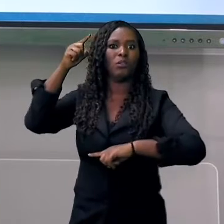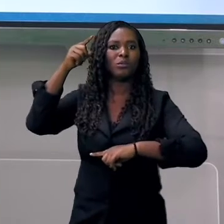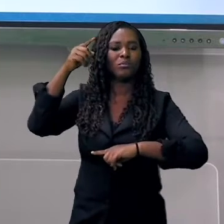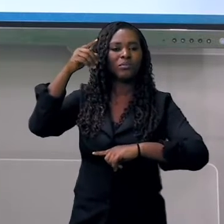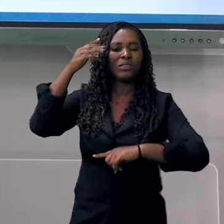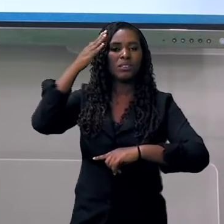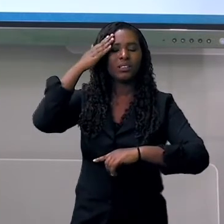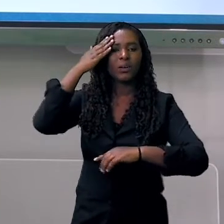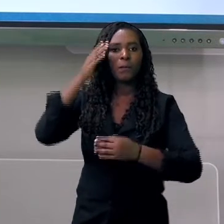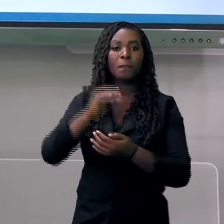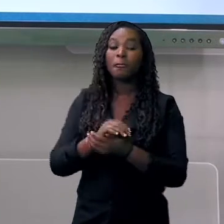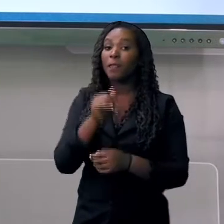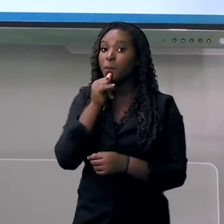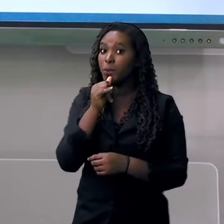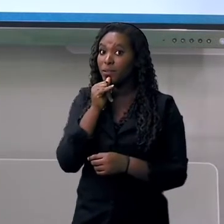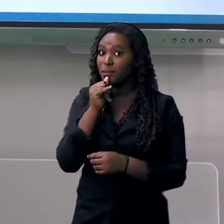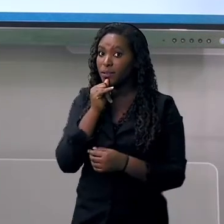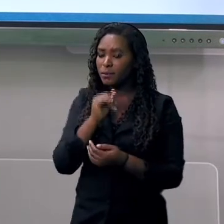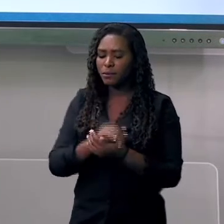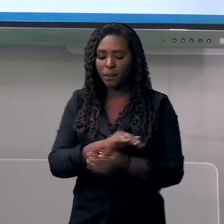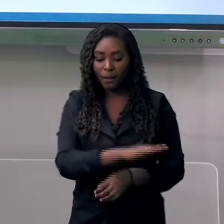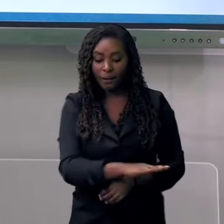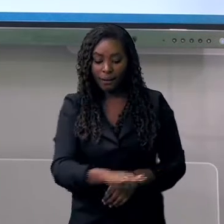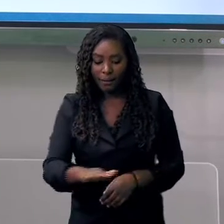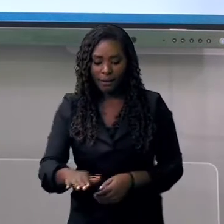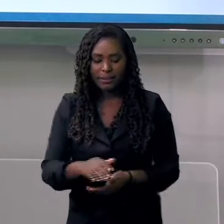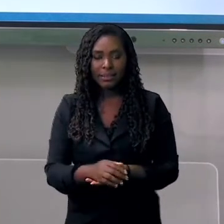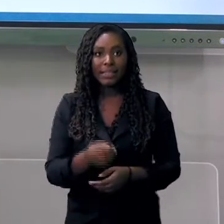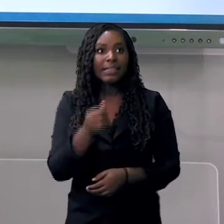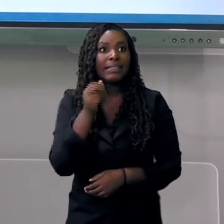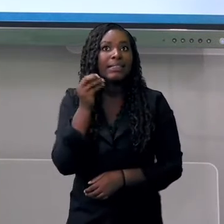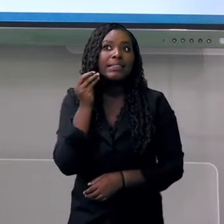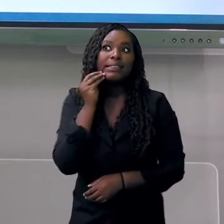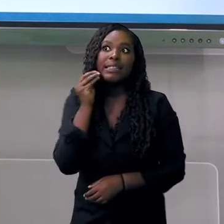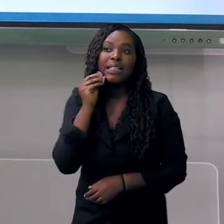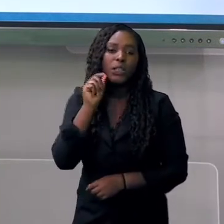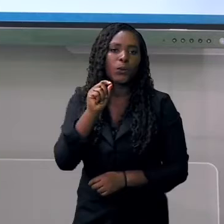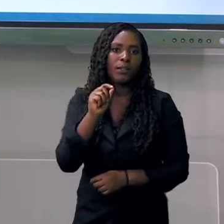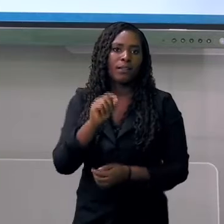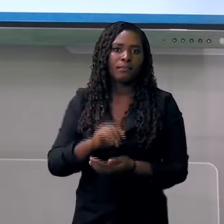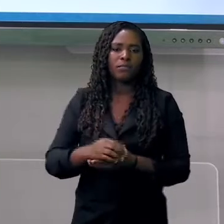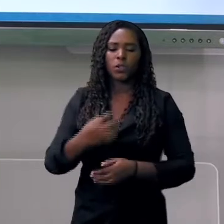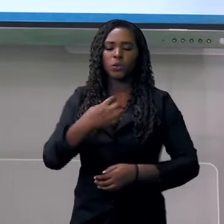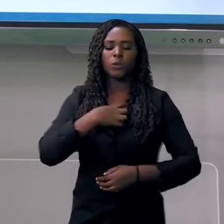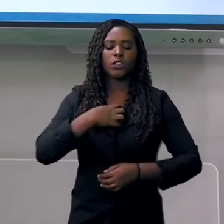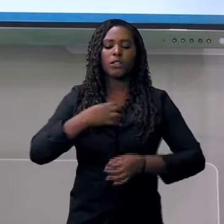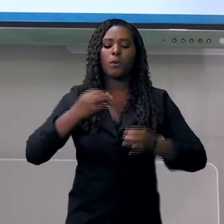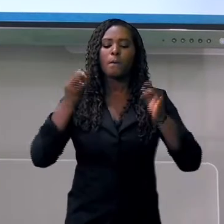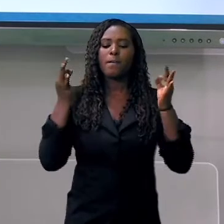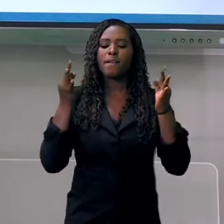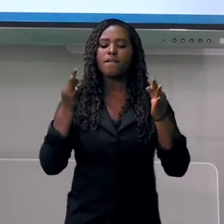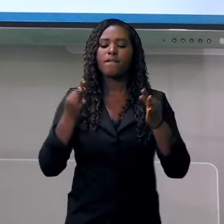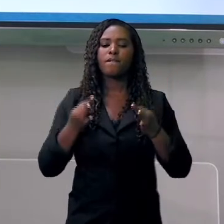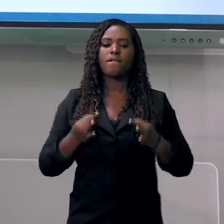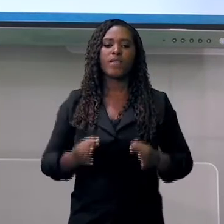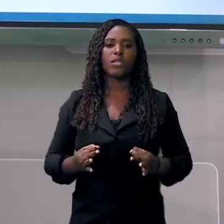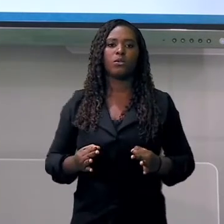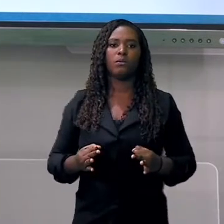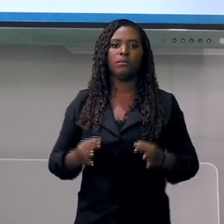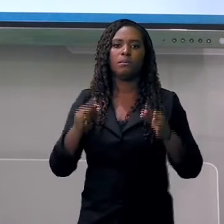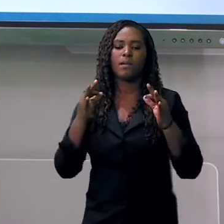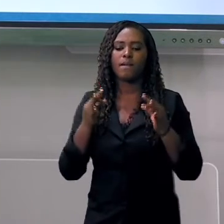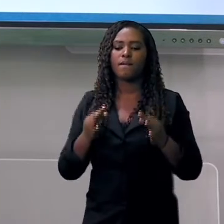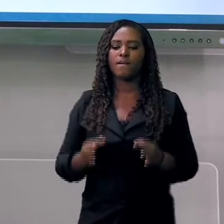inteligente, ela vai tentar ser perfeita. E aí ela não vai admitir o seu erro, ela vai ficar